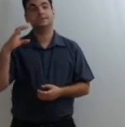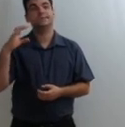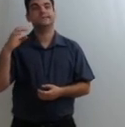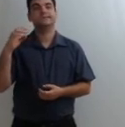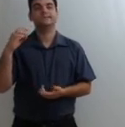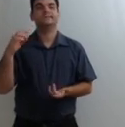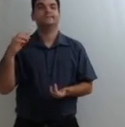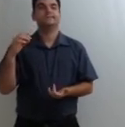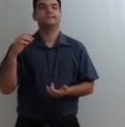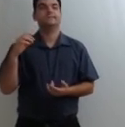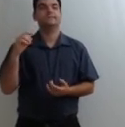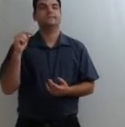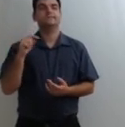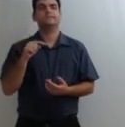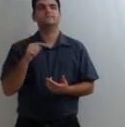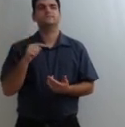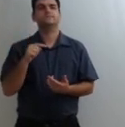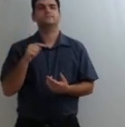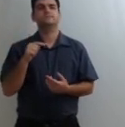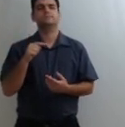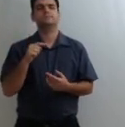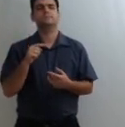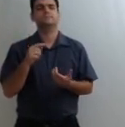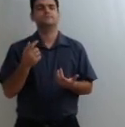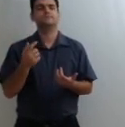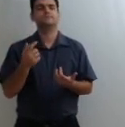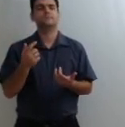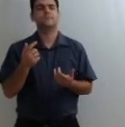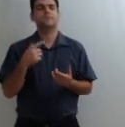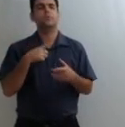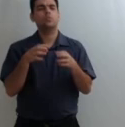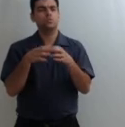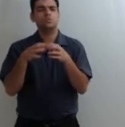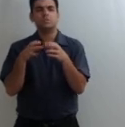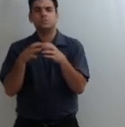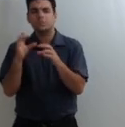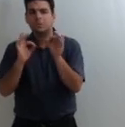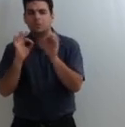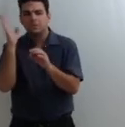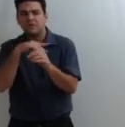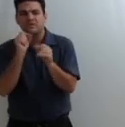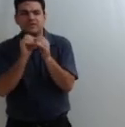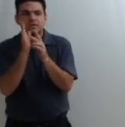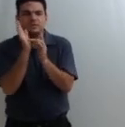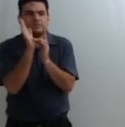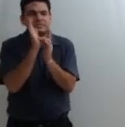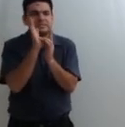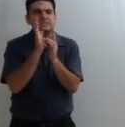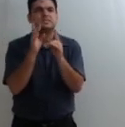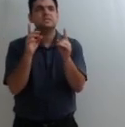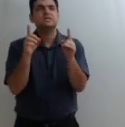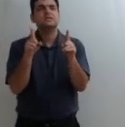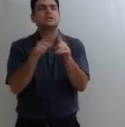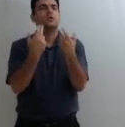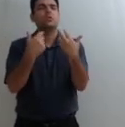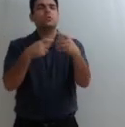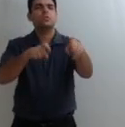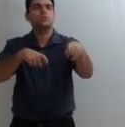de um procedimento que apura organização criminosa, falsificação e revenda de produtos agrotóxicos,